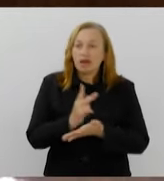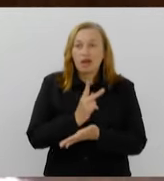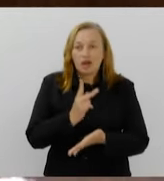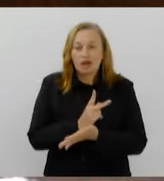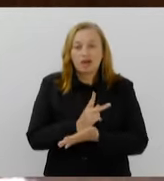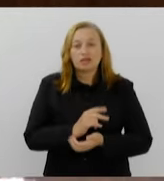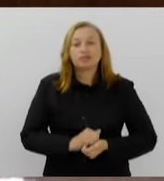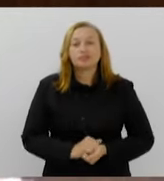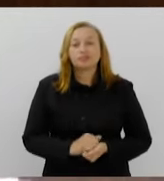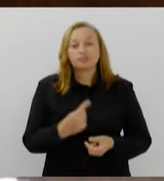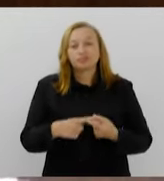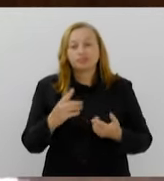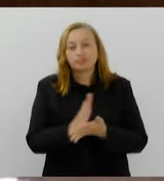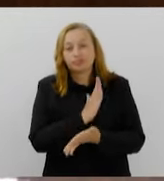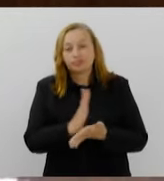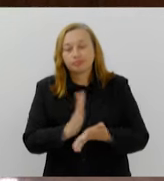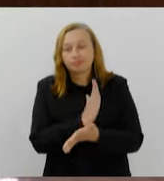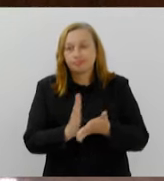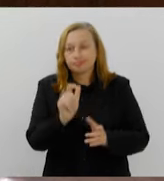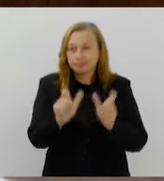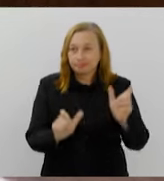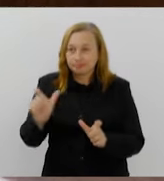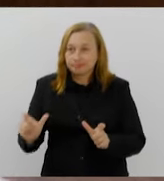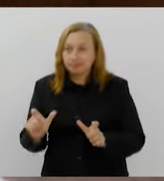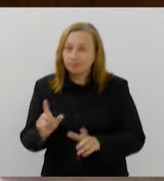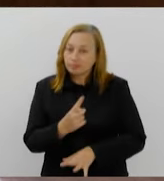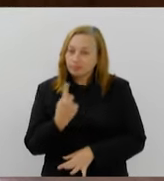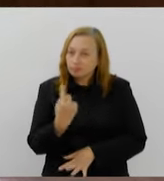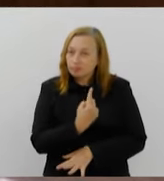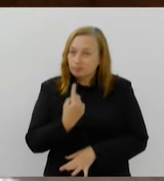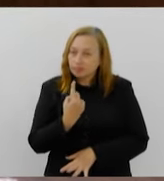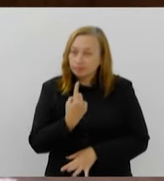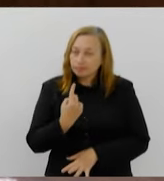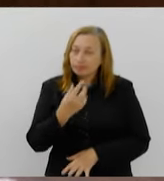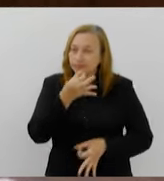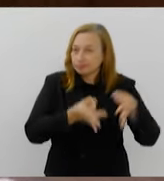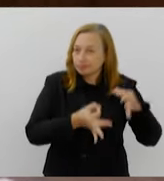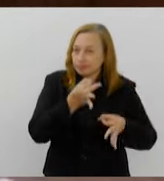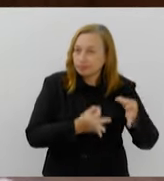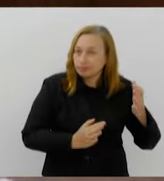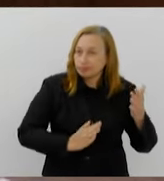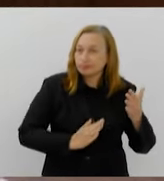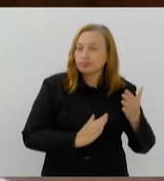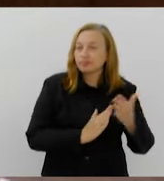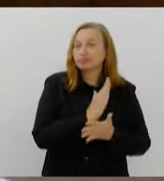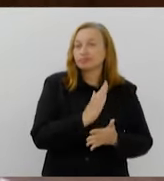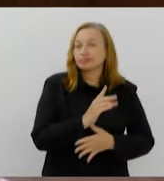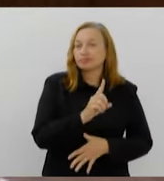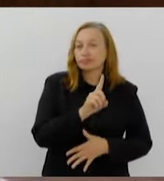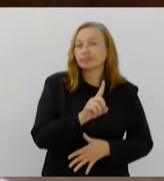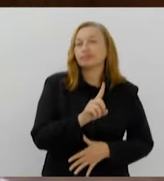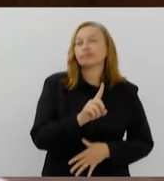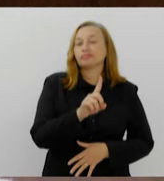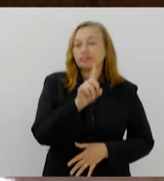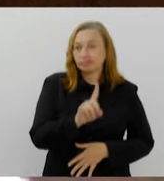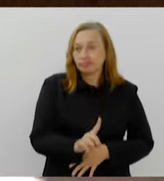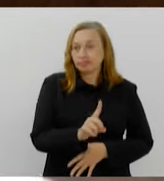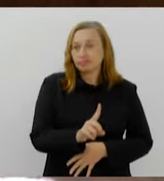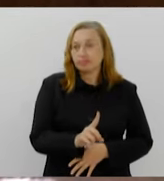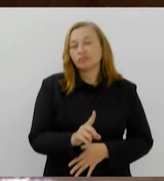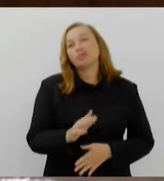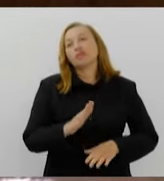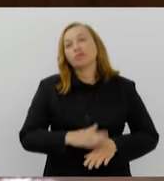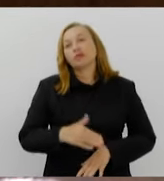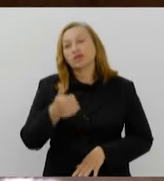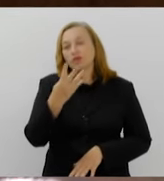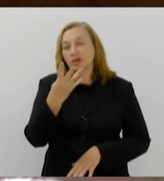vossas excelências porque algumas pessoas de maneira isolada tiveram na justiça o seu direito tutelado e infelizmente mais de 400